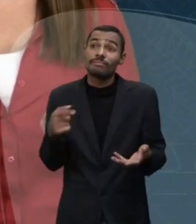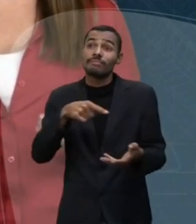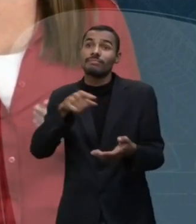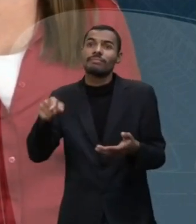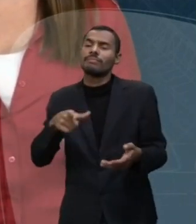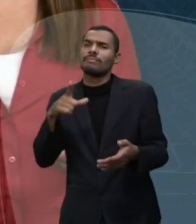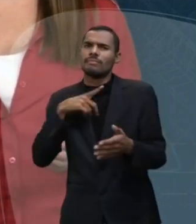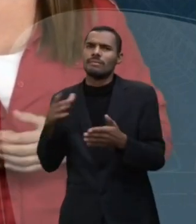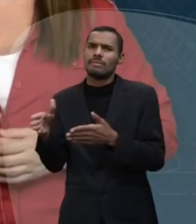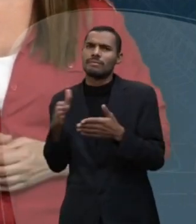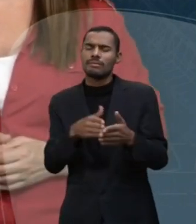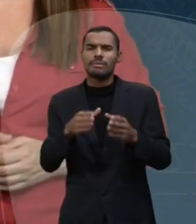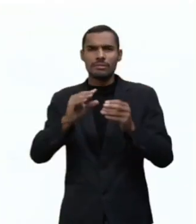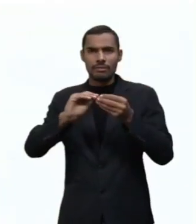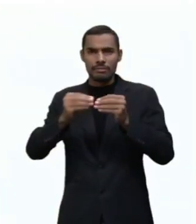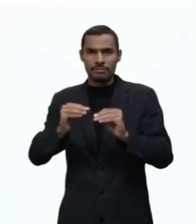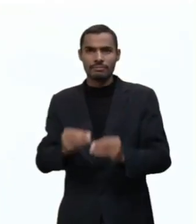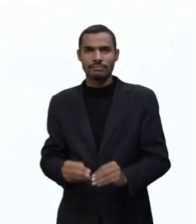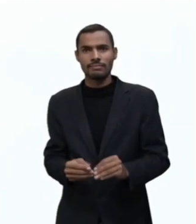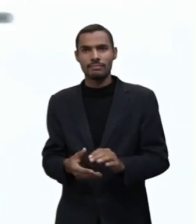está em sua fase plástica.